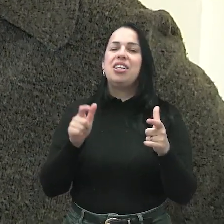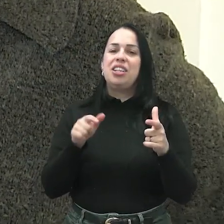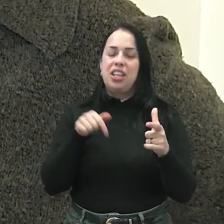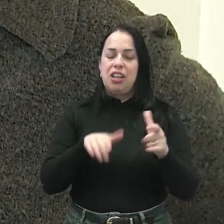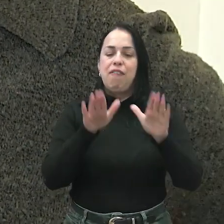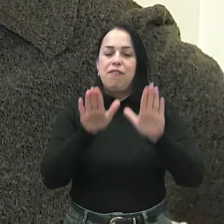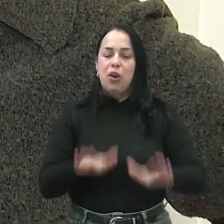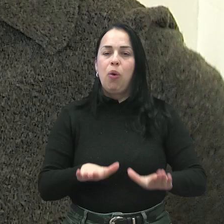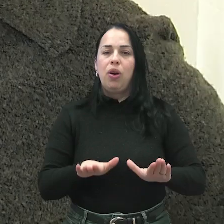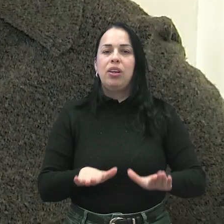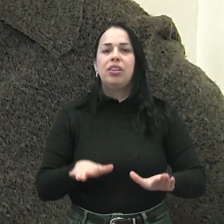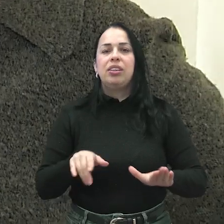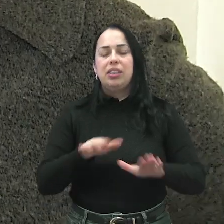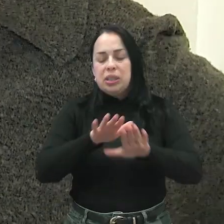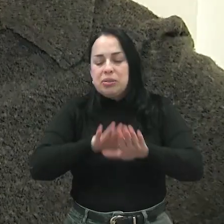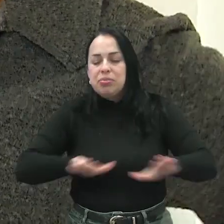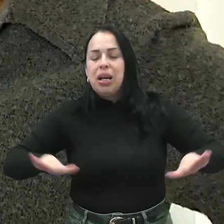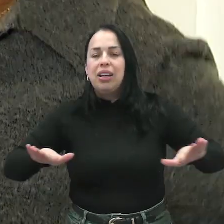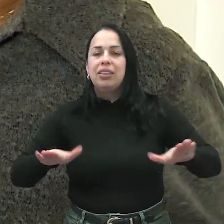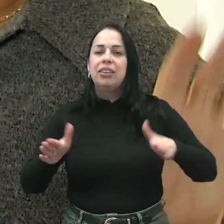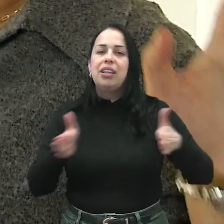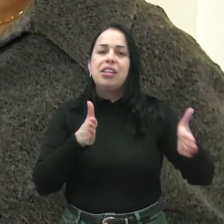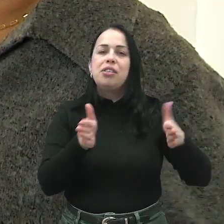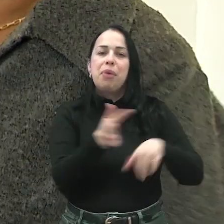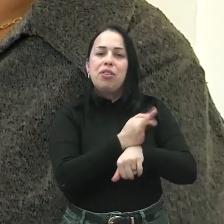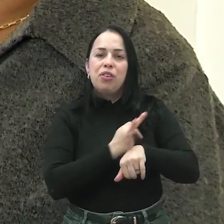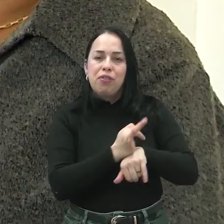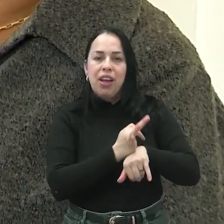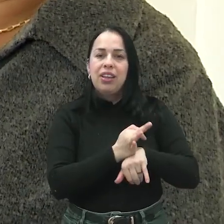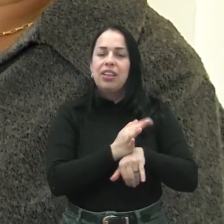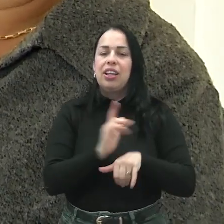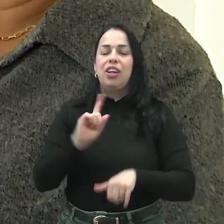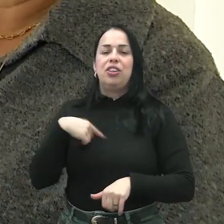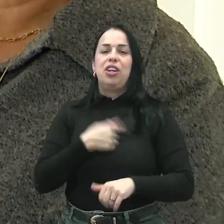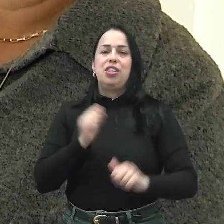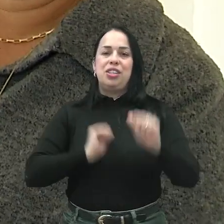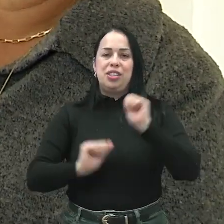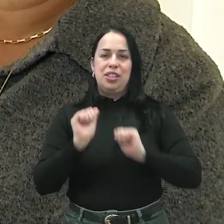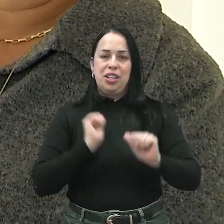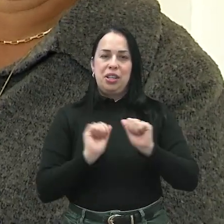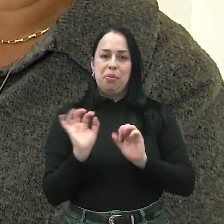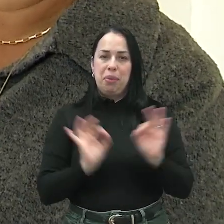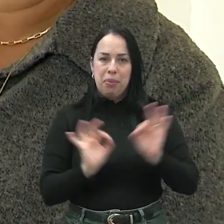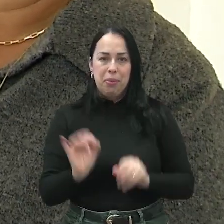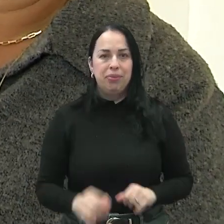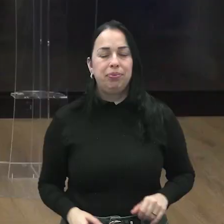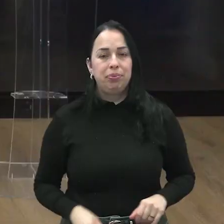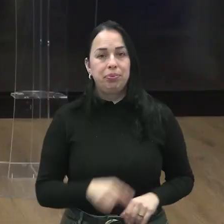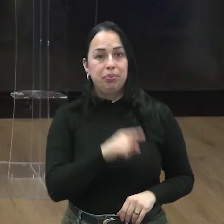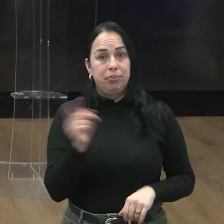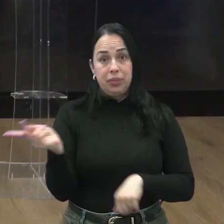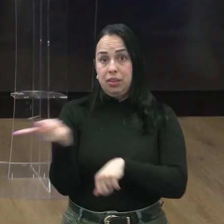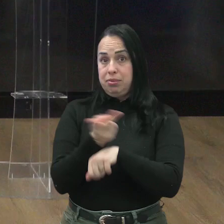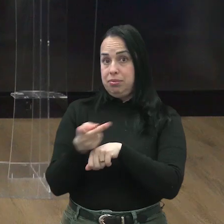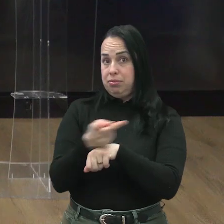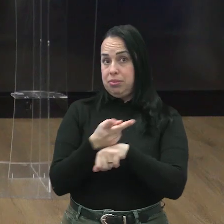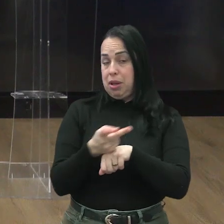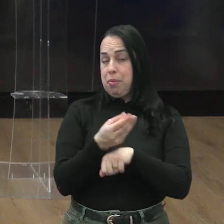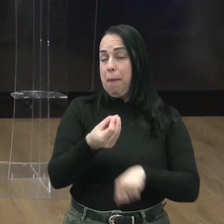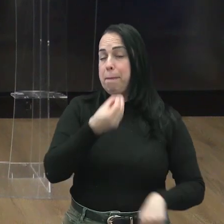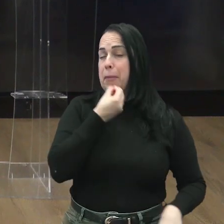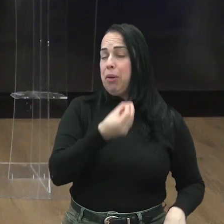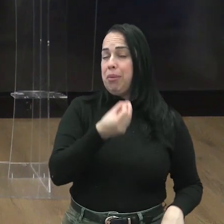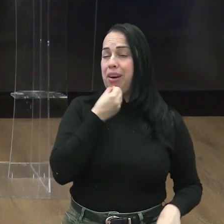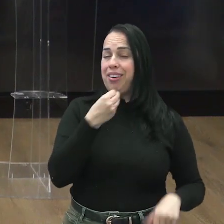não tivemos assim silêncio na escola. E estamos aqui ansiosos e prontos para o semestre. Se você está em busca de